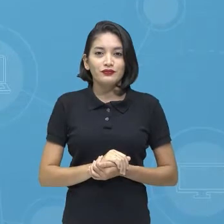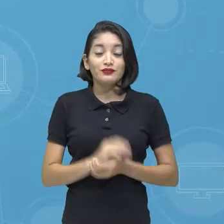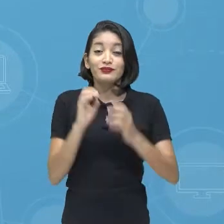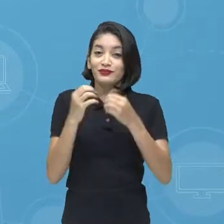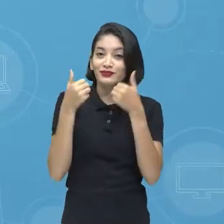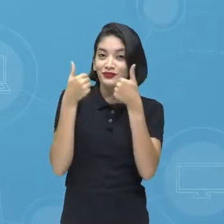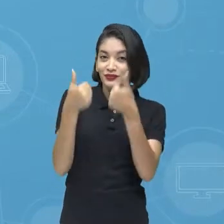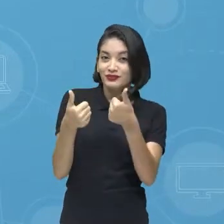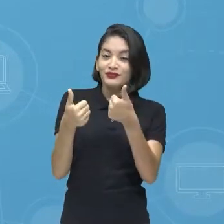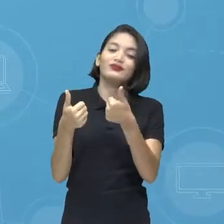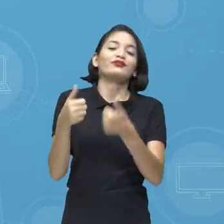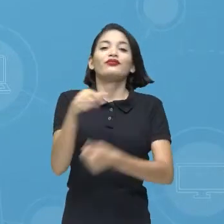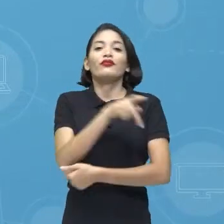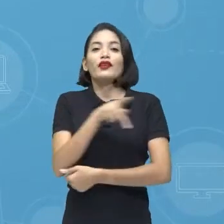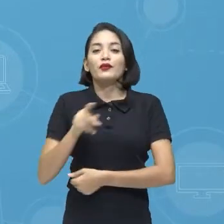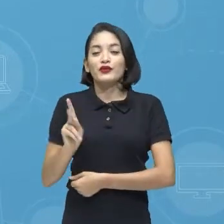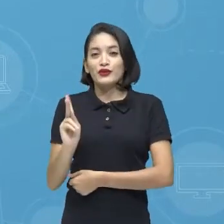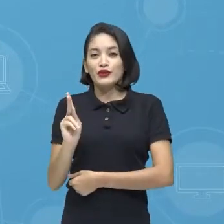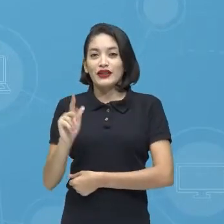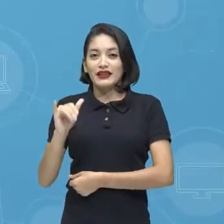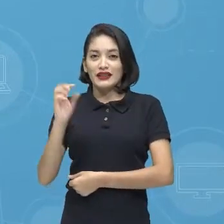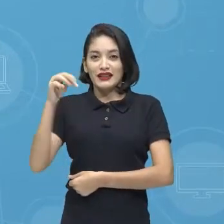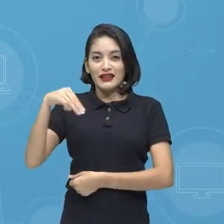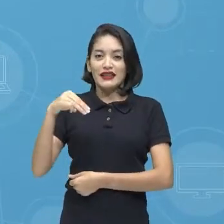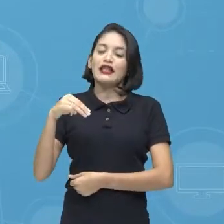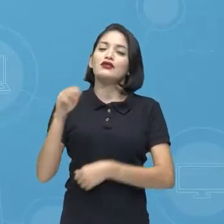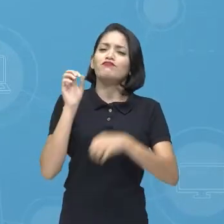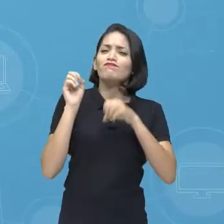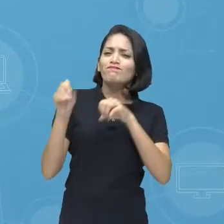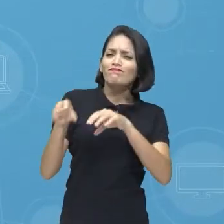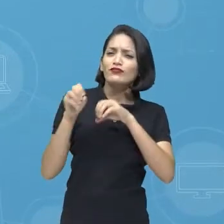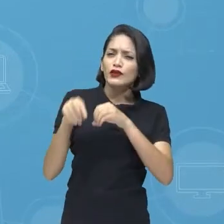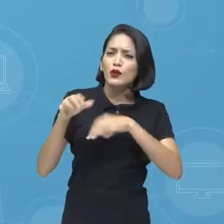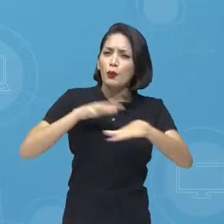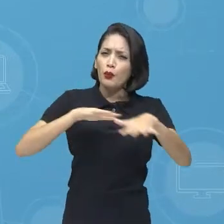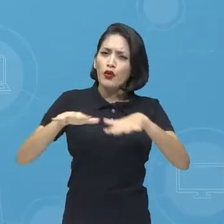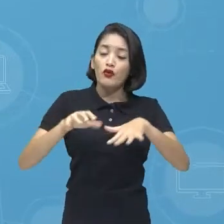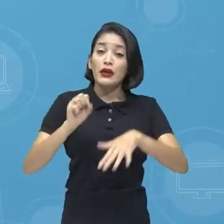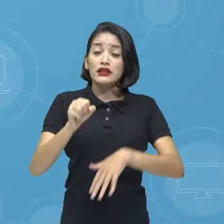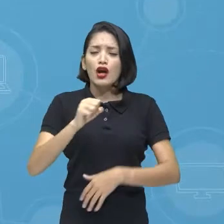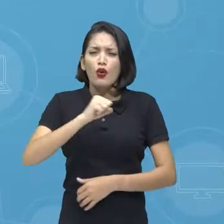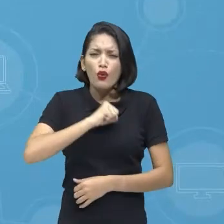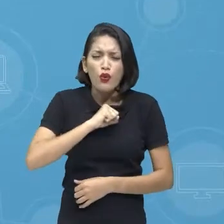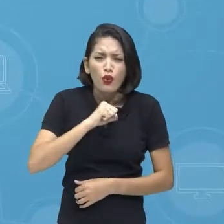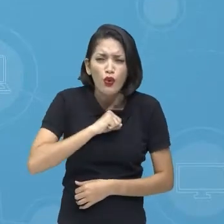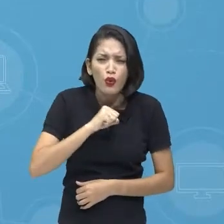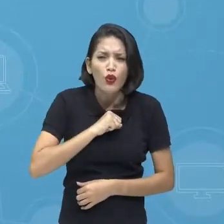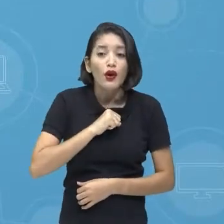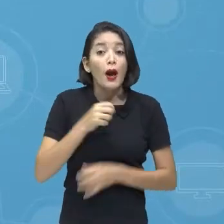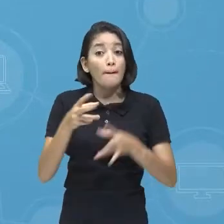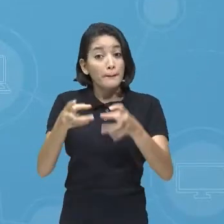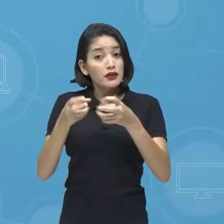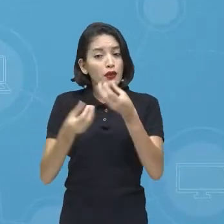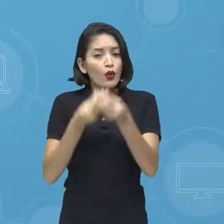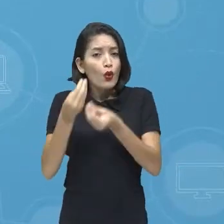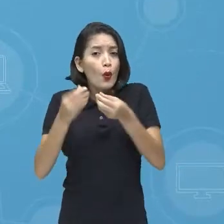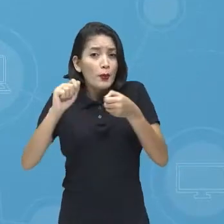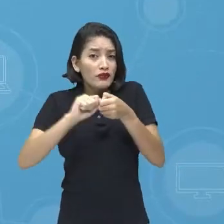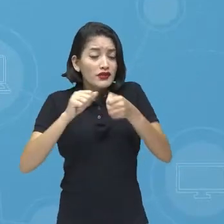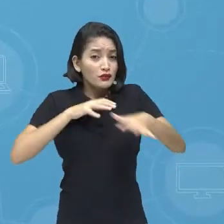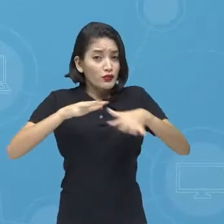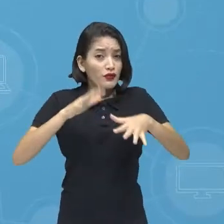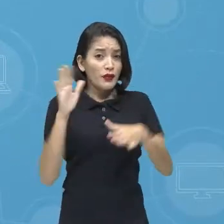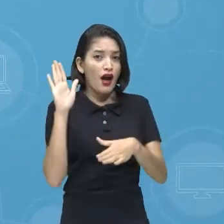Muito bem, né? O professor que ensinou aí pra gente essa manobra. Em caso de engasgo, vocês conseguiram observar de que maneira pode